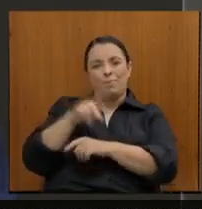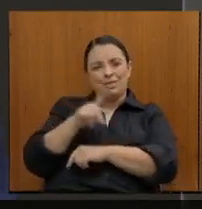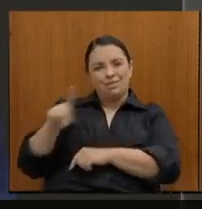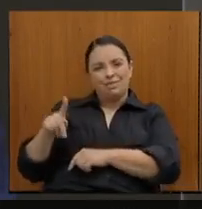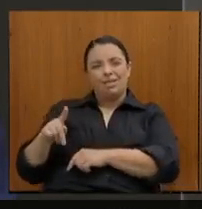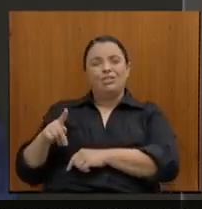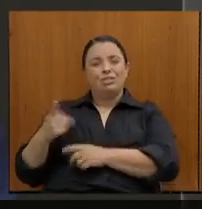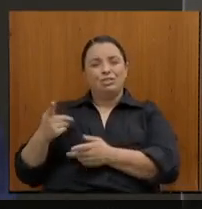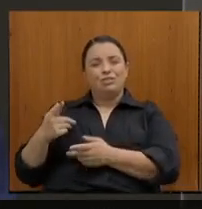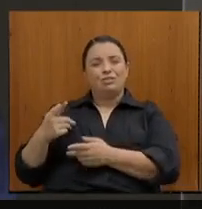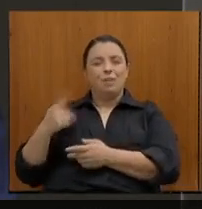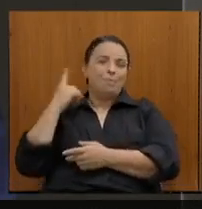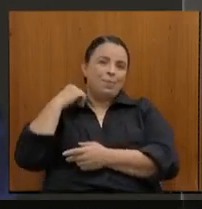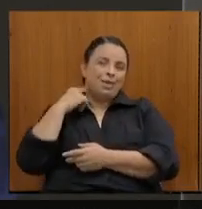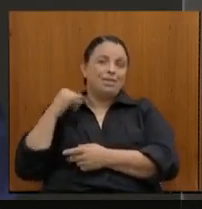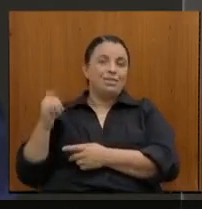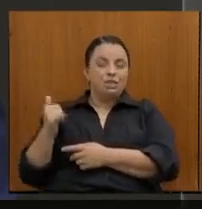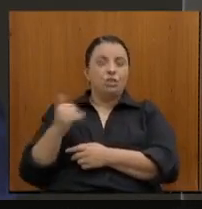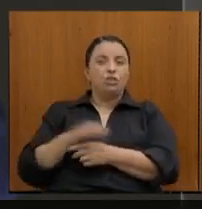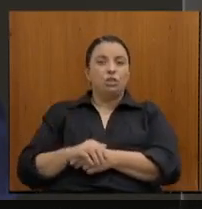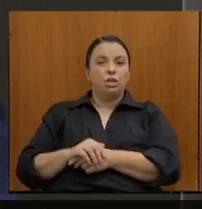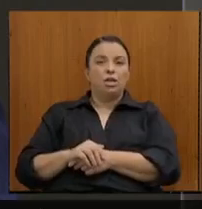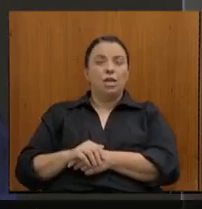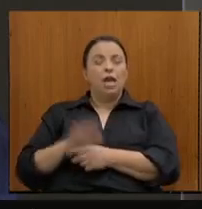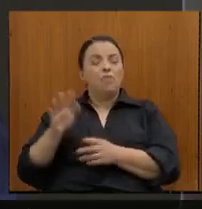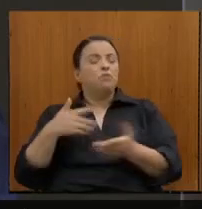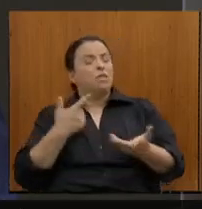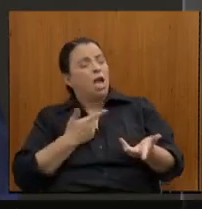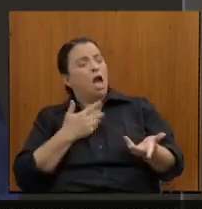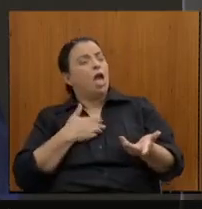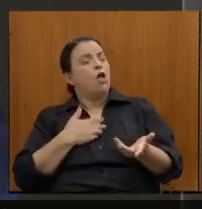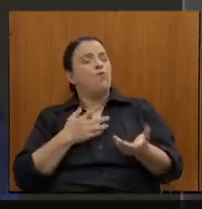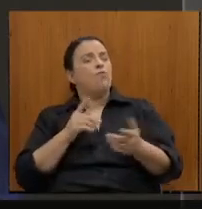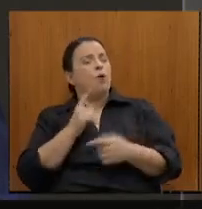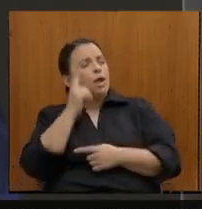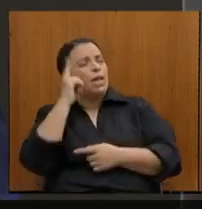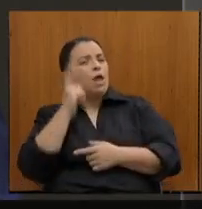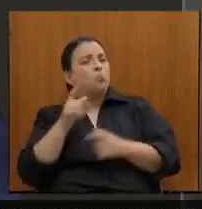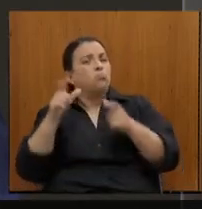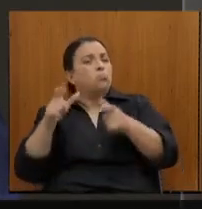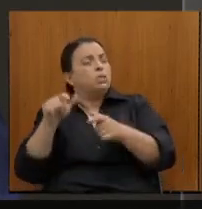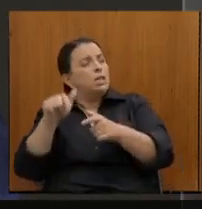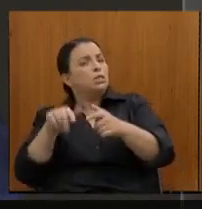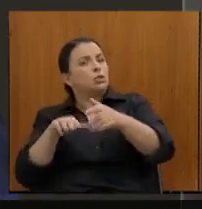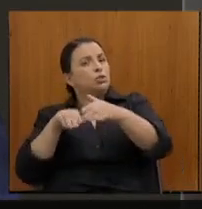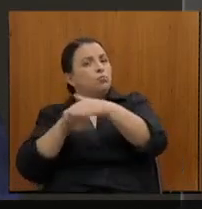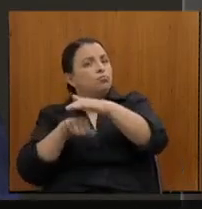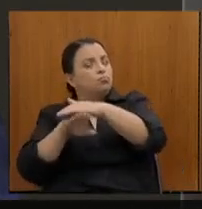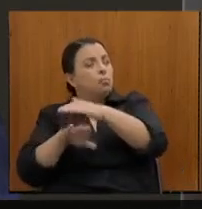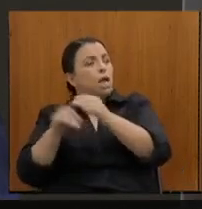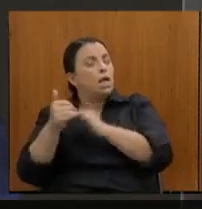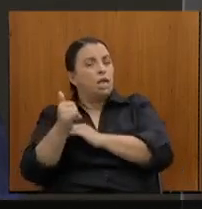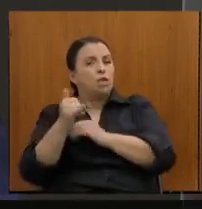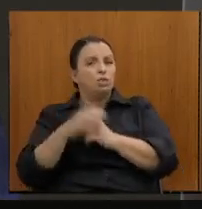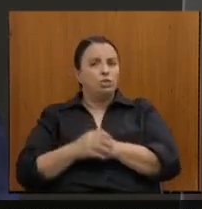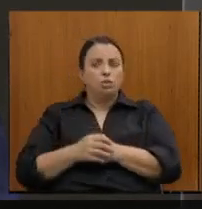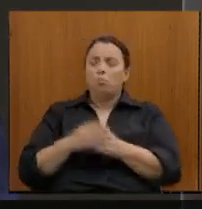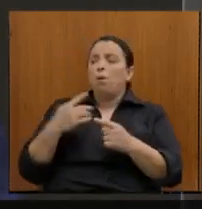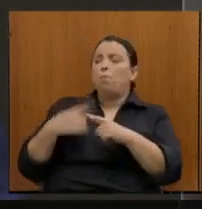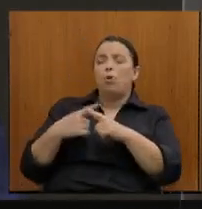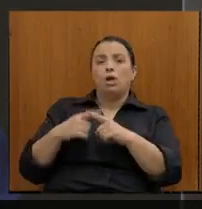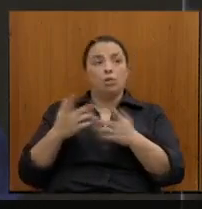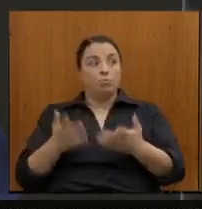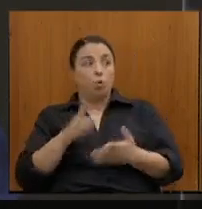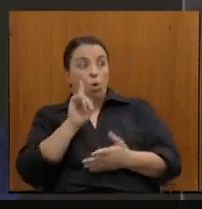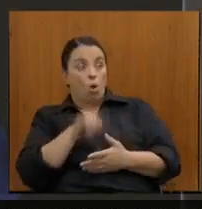eu vou criar uma associação de armazenamento e ele agir depois mas por que ele falou olha a quantidade de energia